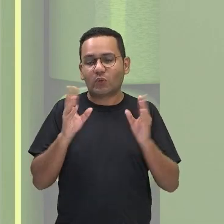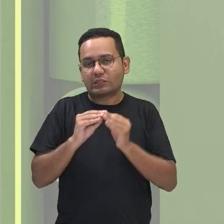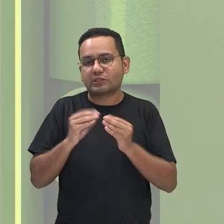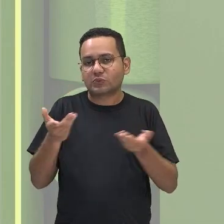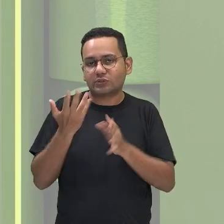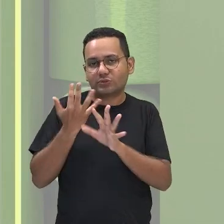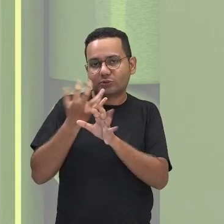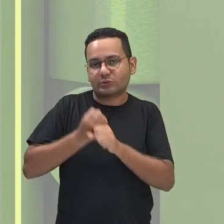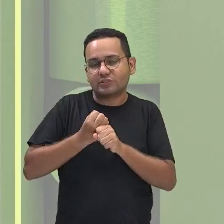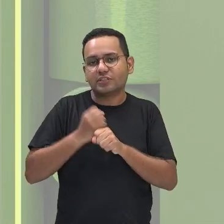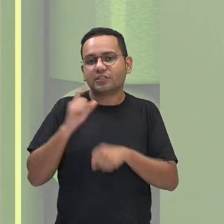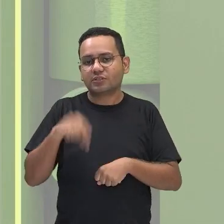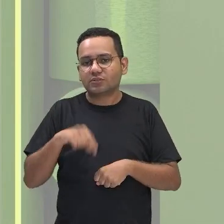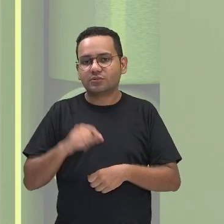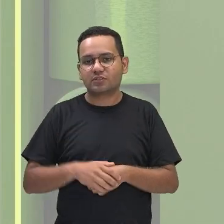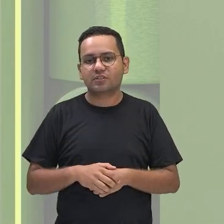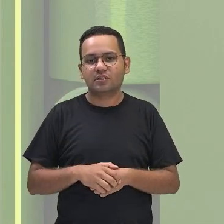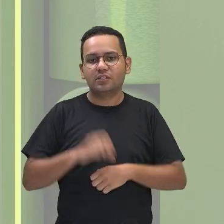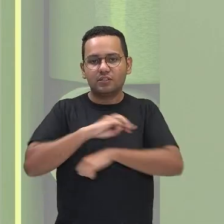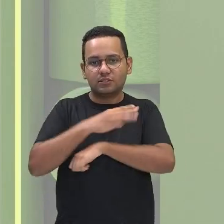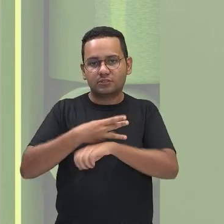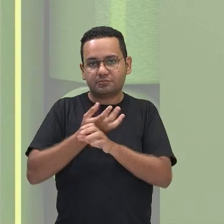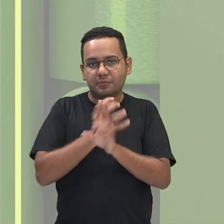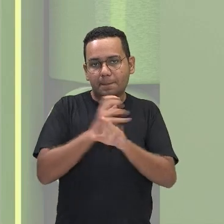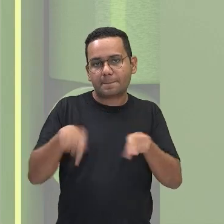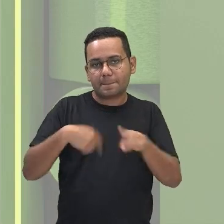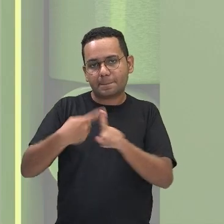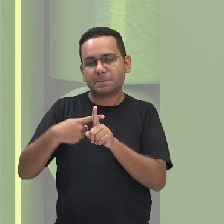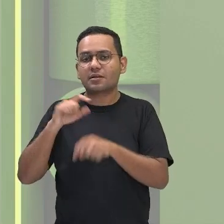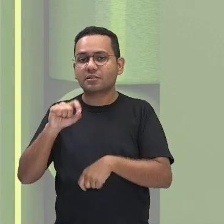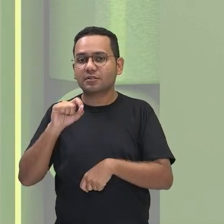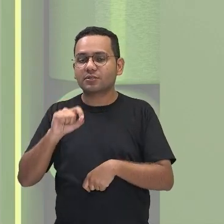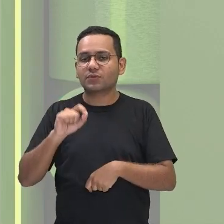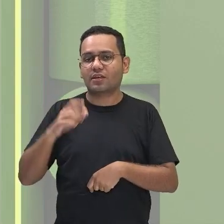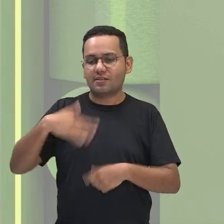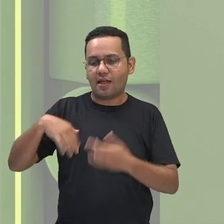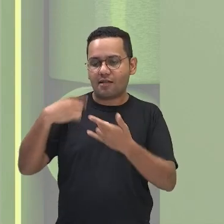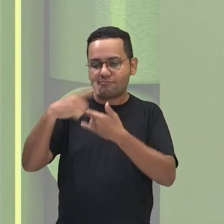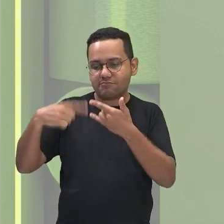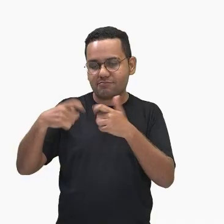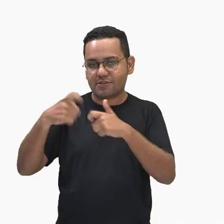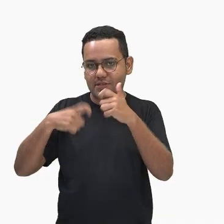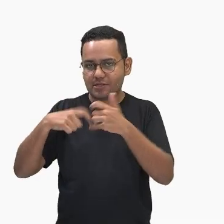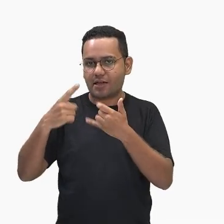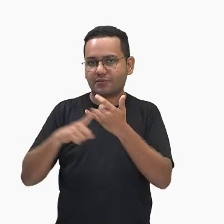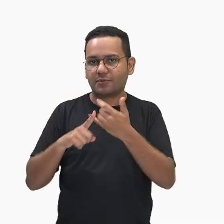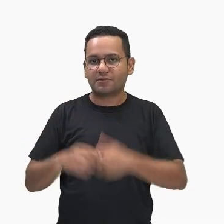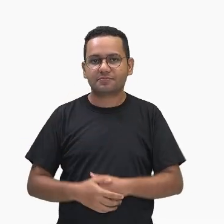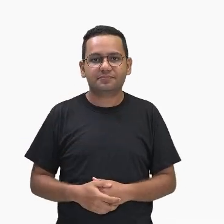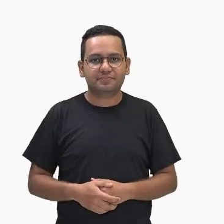sobre sistema músculo-esquelético e aparelho reprodutor feminino.